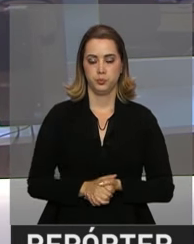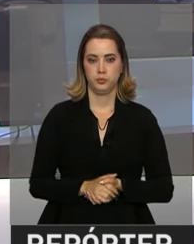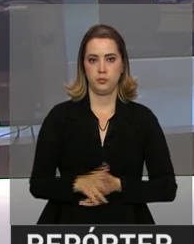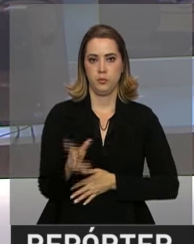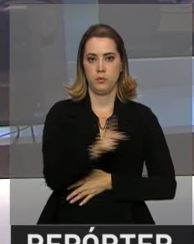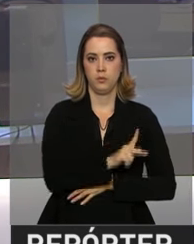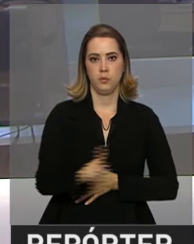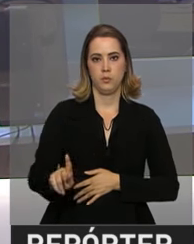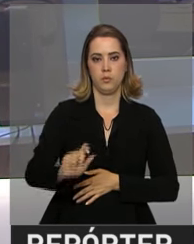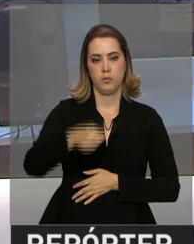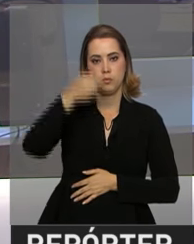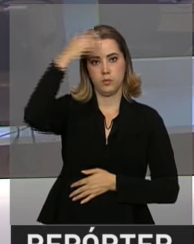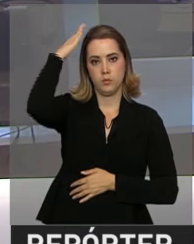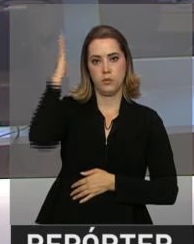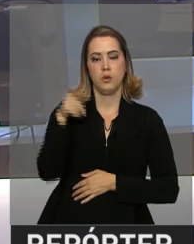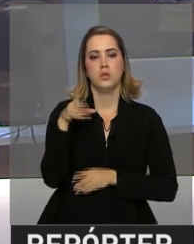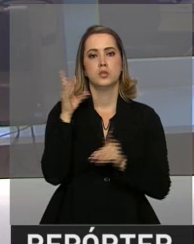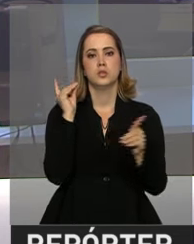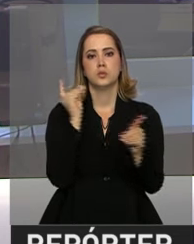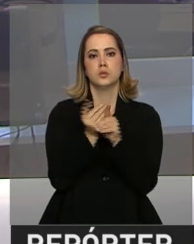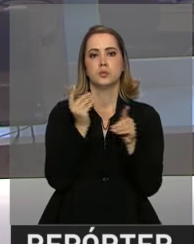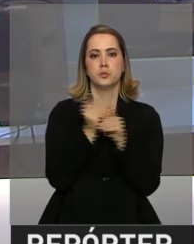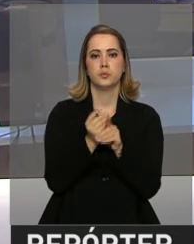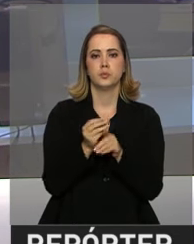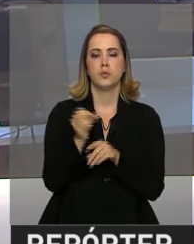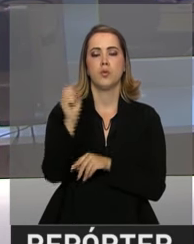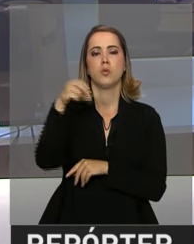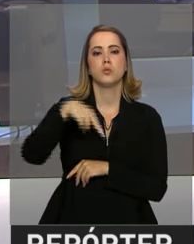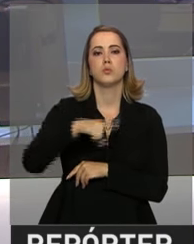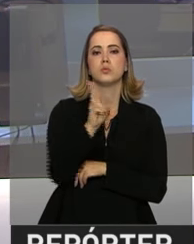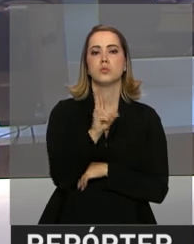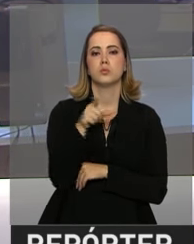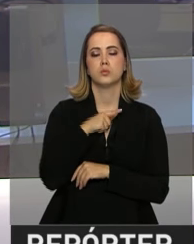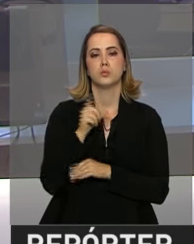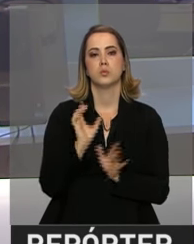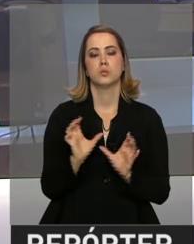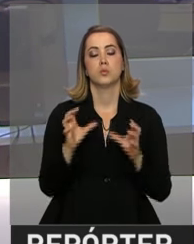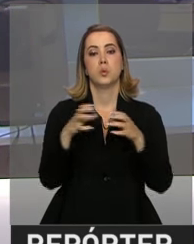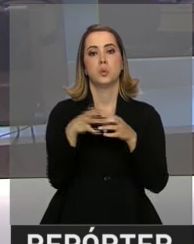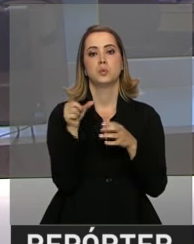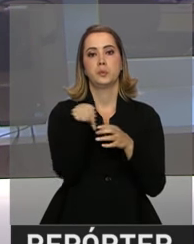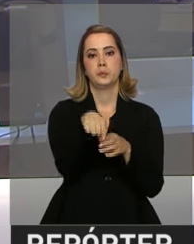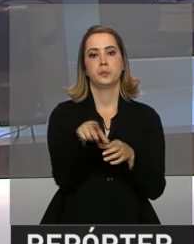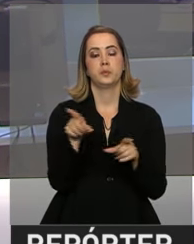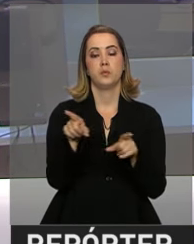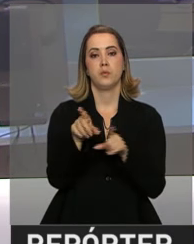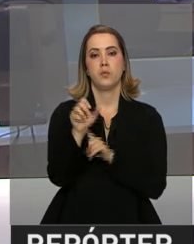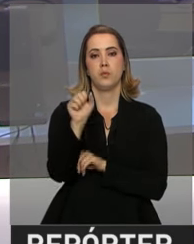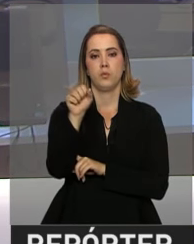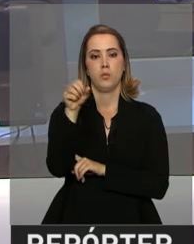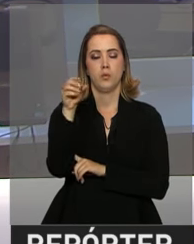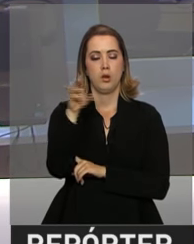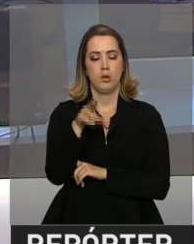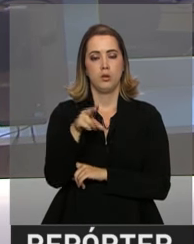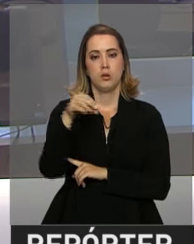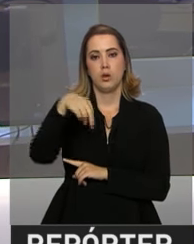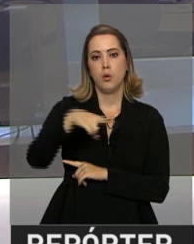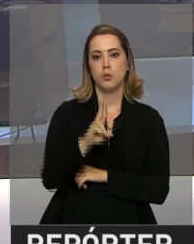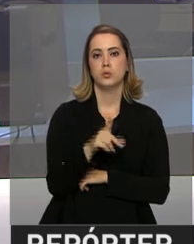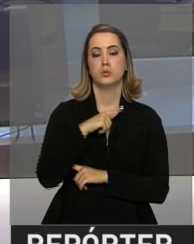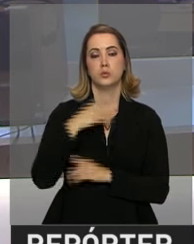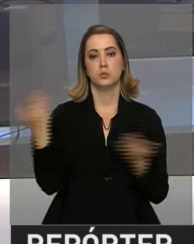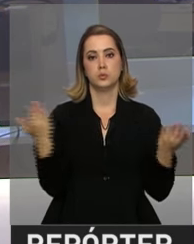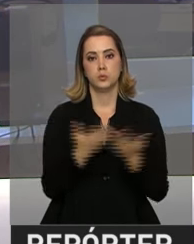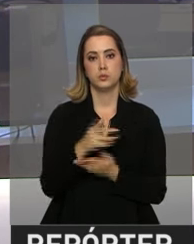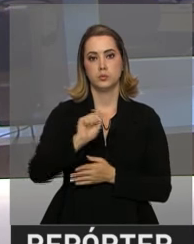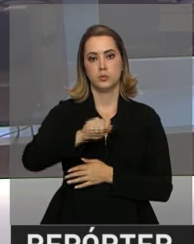York para uma série de encontros promovidos pela Organização das Nações Unidas, entre eles a Assembleia Geral da ONU. Hoje